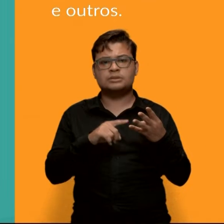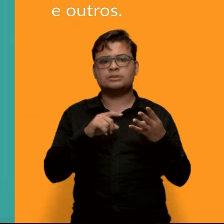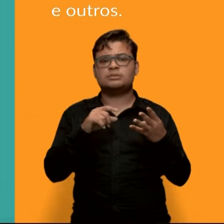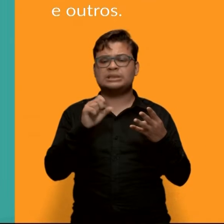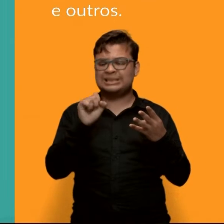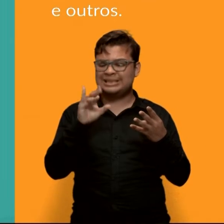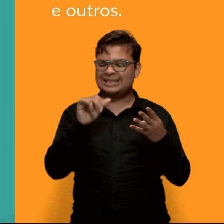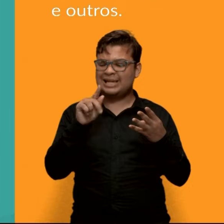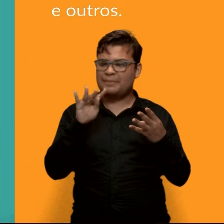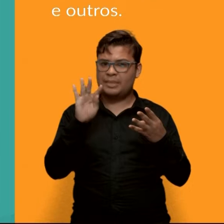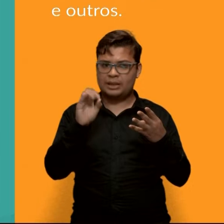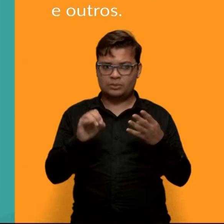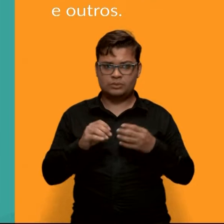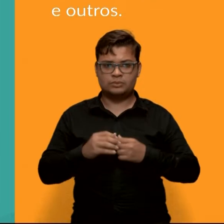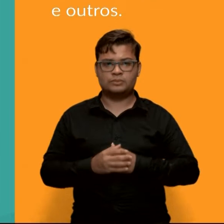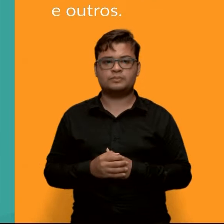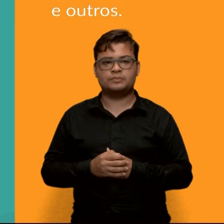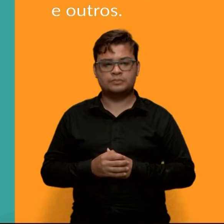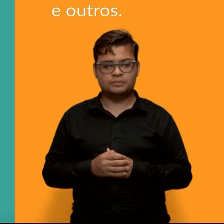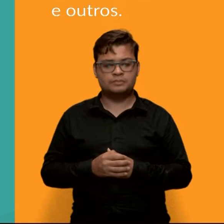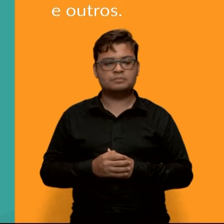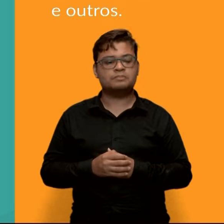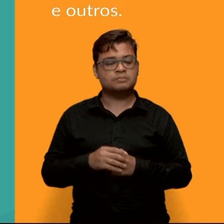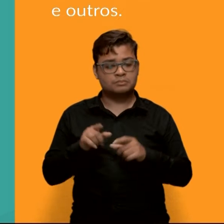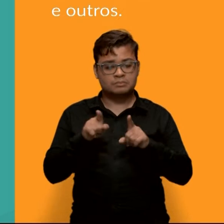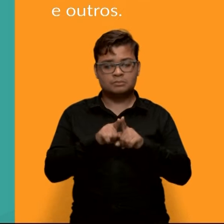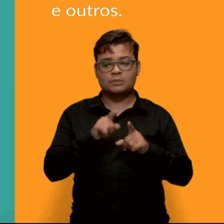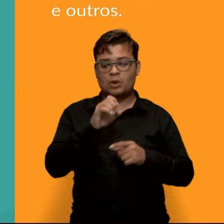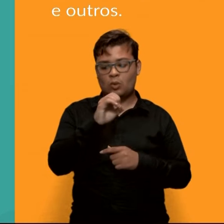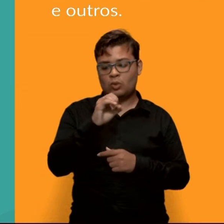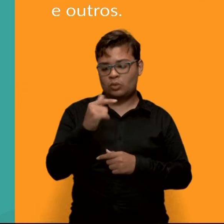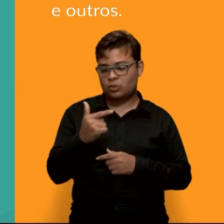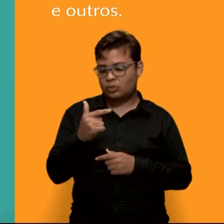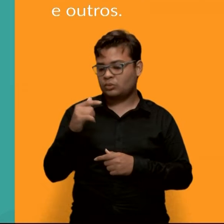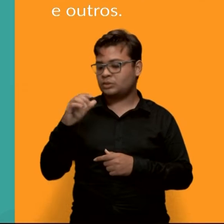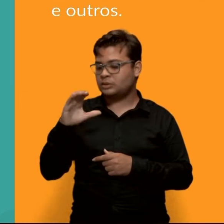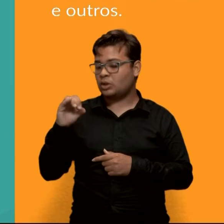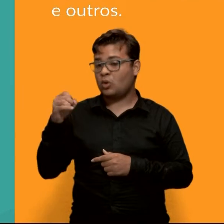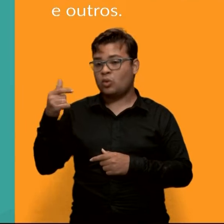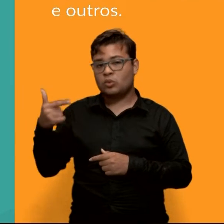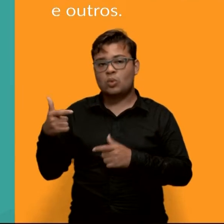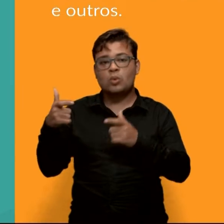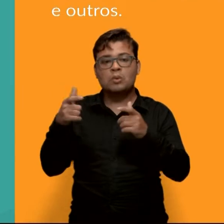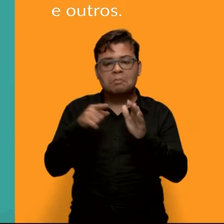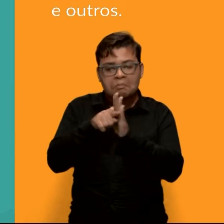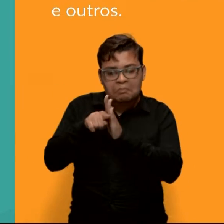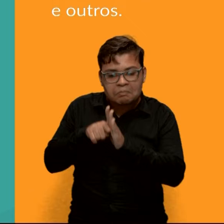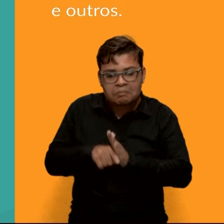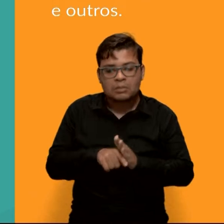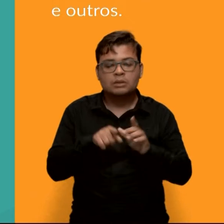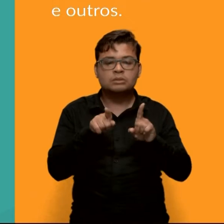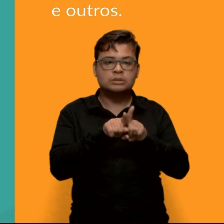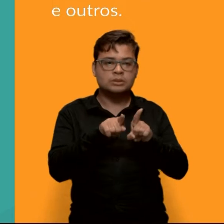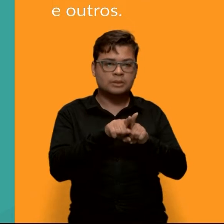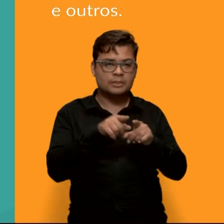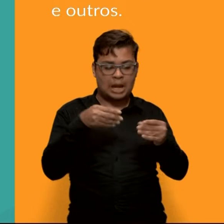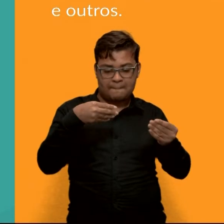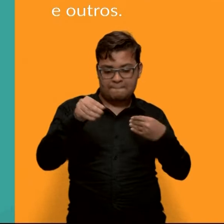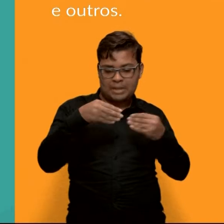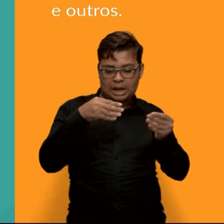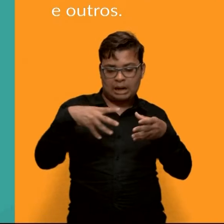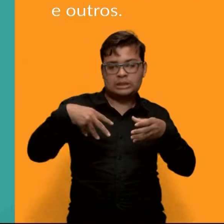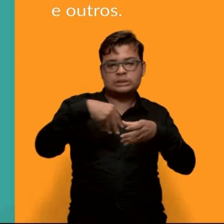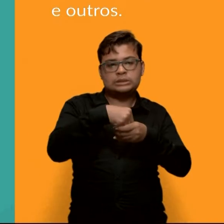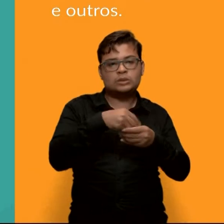cisalhamento, concentração de O2 e CO2 em espaço livre de embalagens e permeabilidade